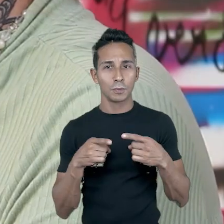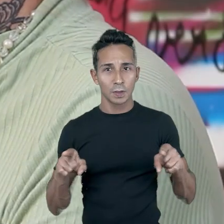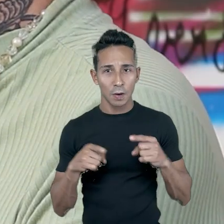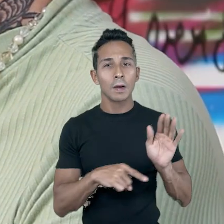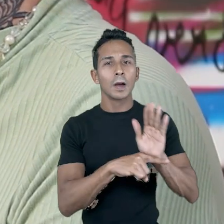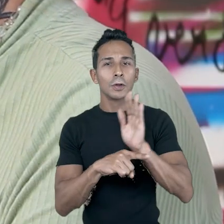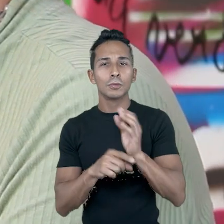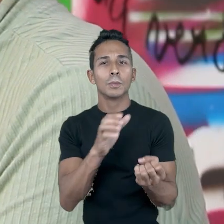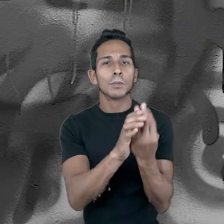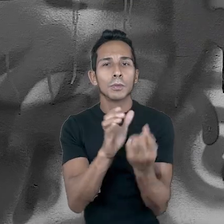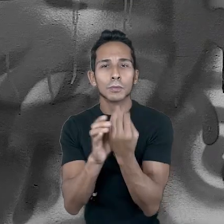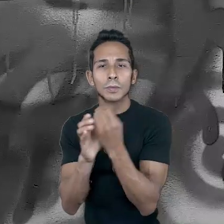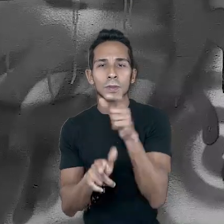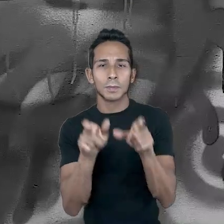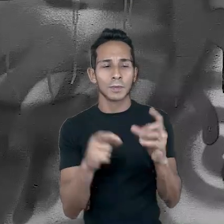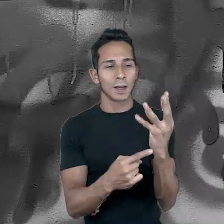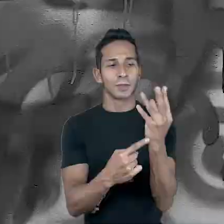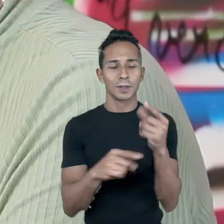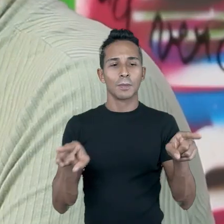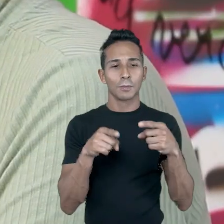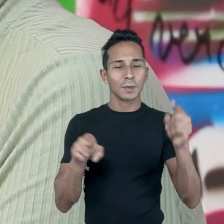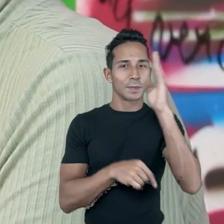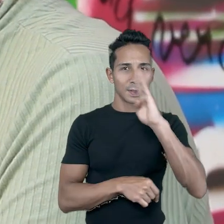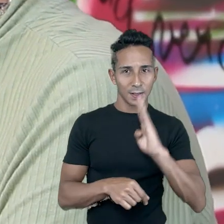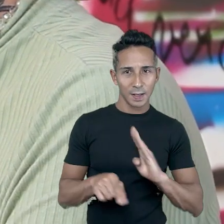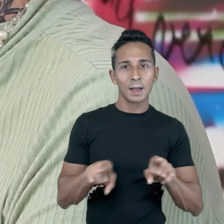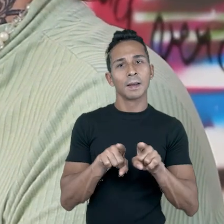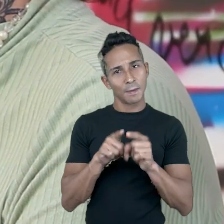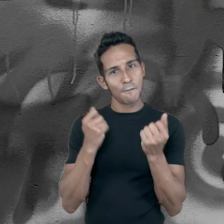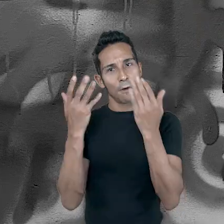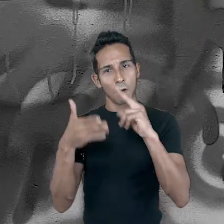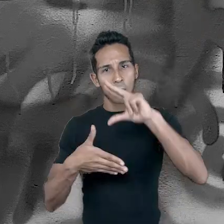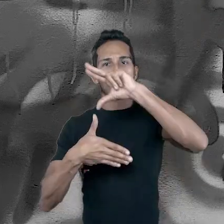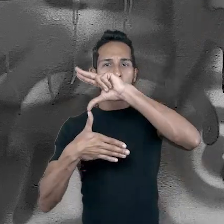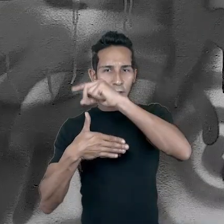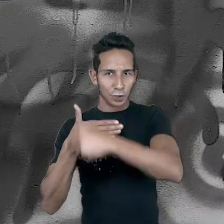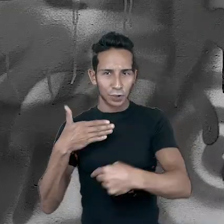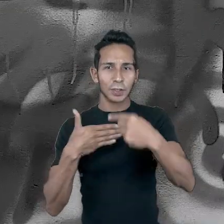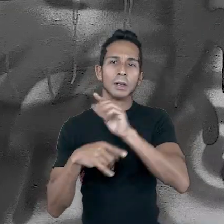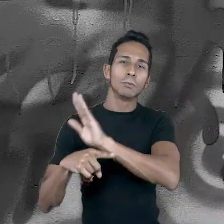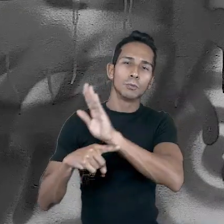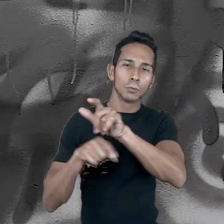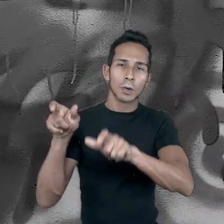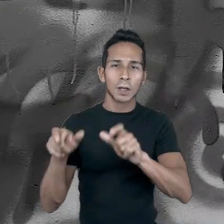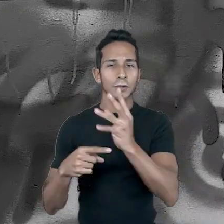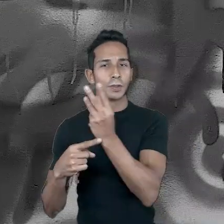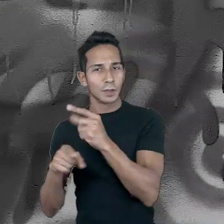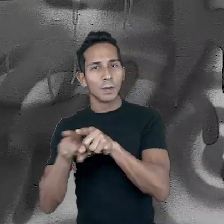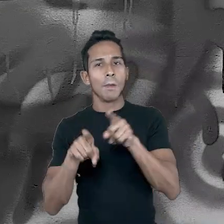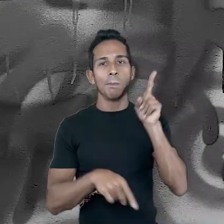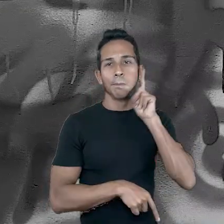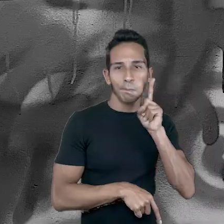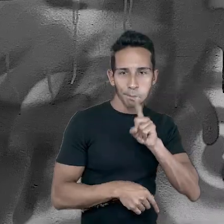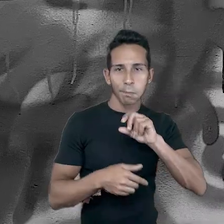Sou produtora musical, produzindo artistas da música popular brasileira, também de fora, América Latina, às